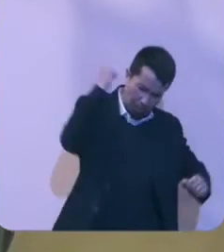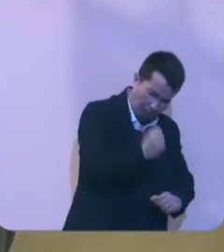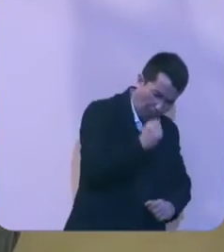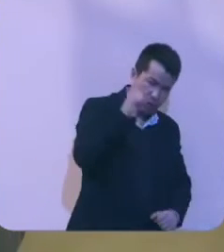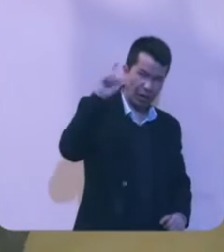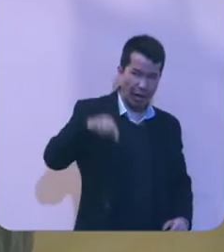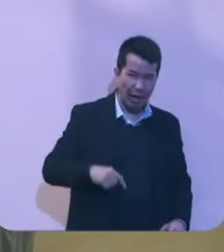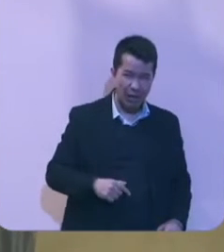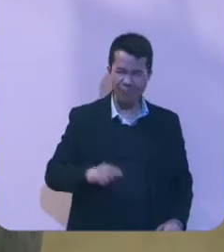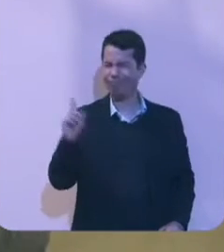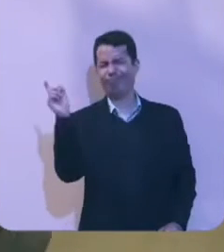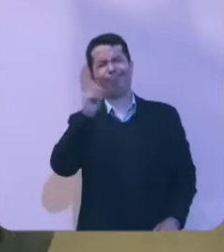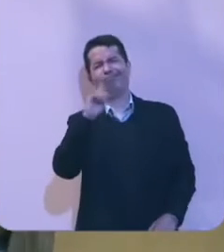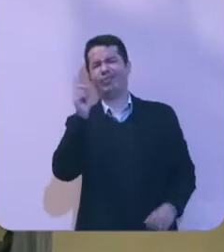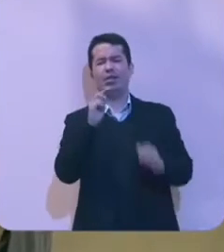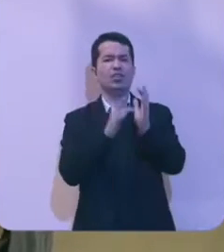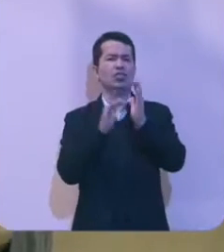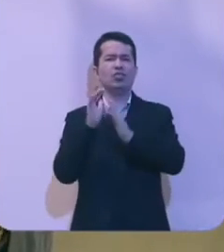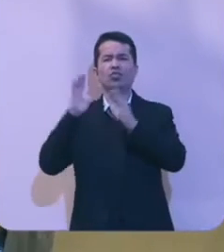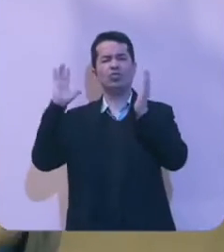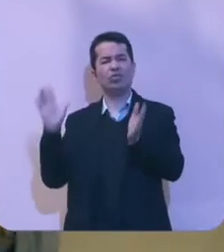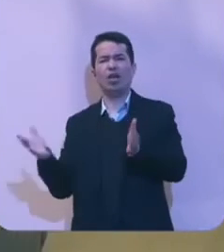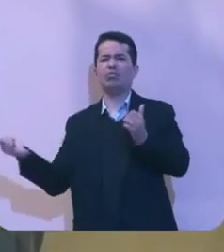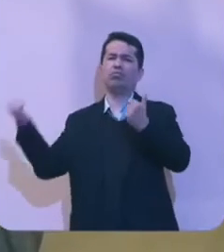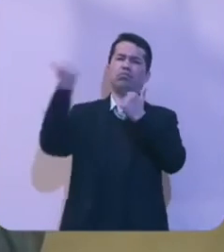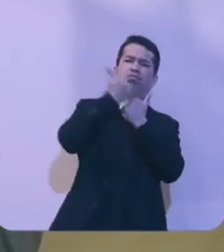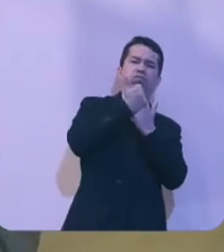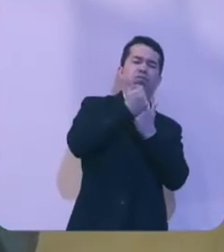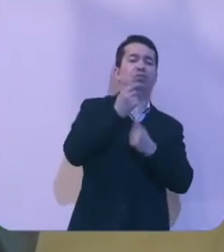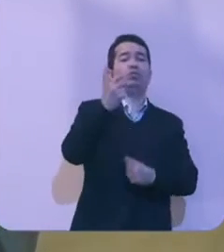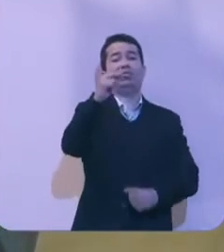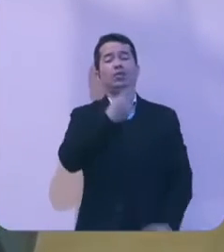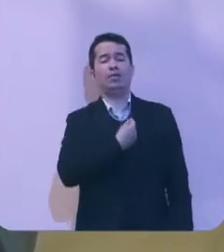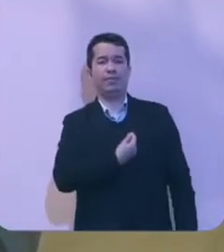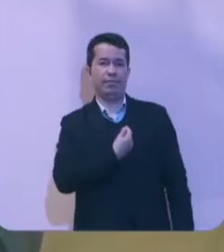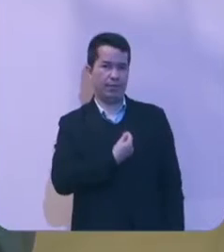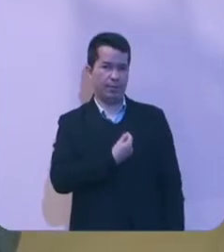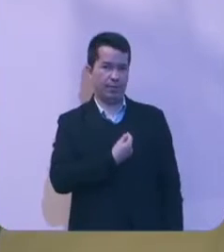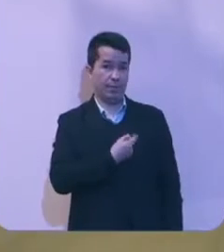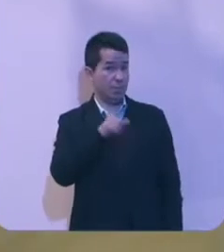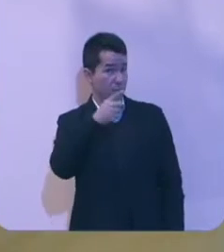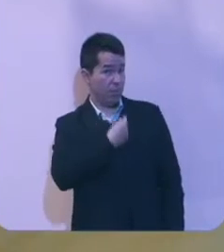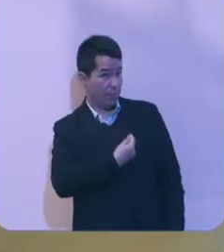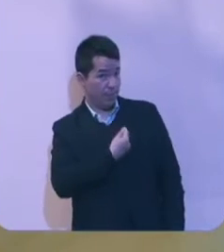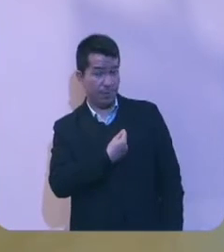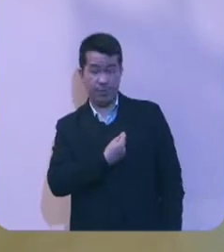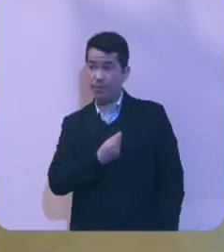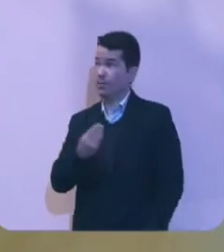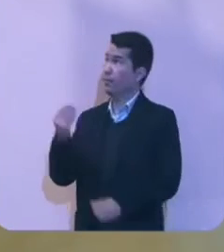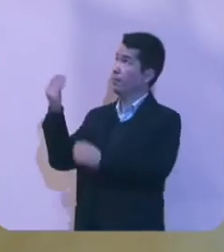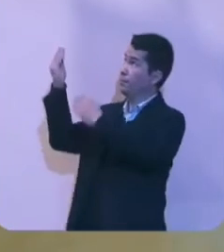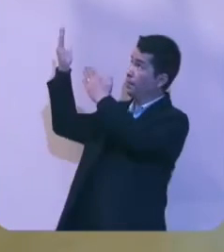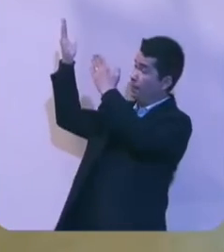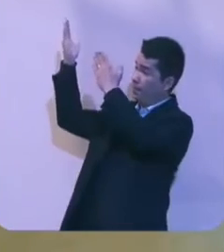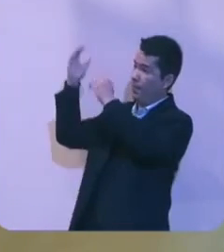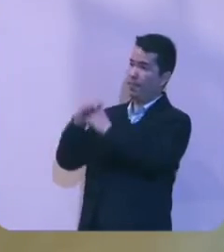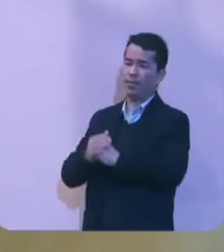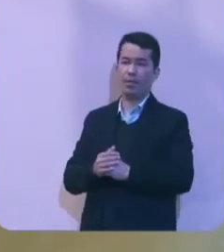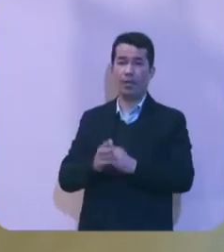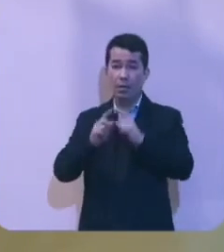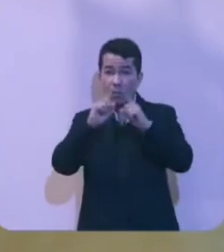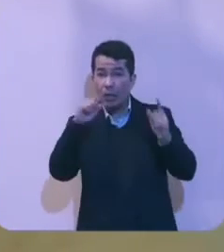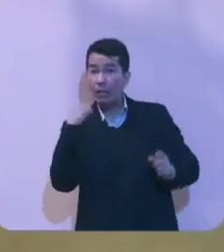Jesus fez e dizer, a minha vida agora é tua, eu me coloco no altar. E aí, quando a gente resolve aqui